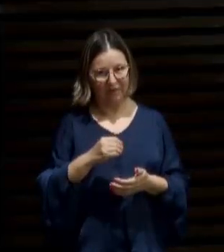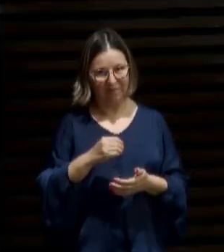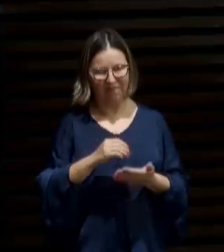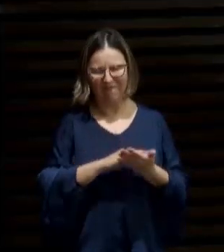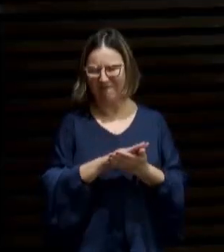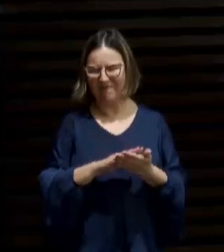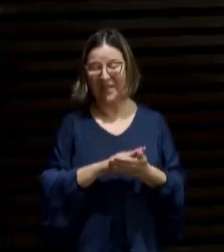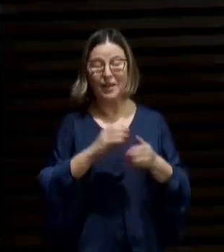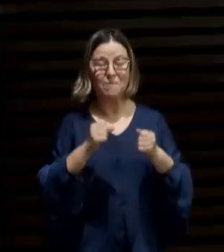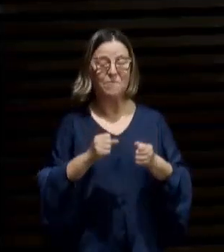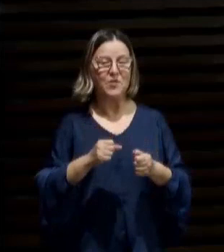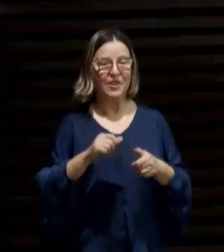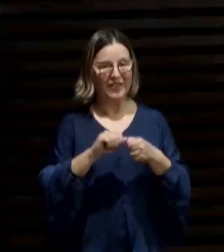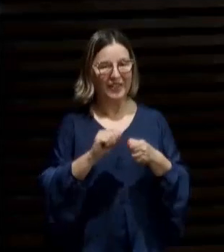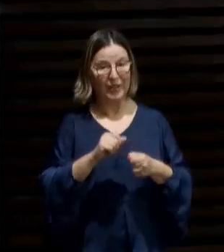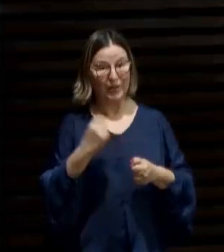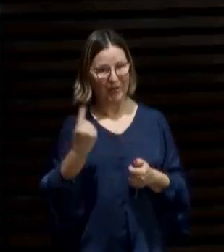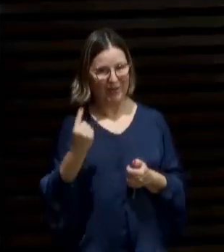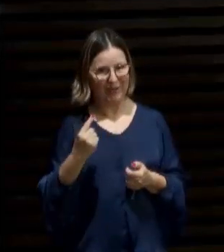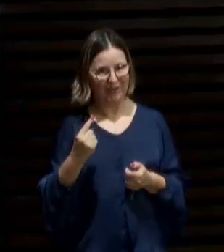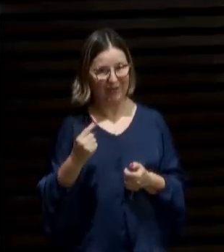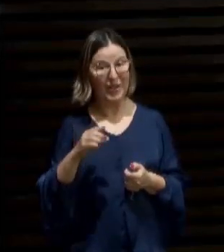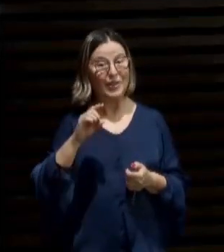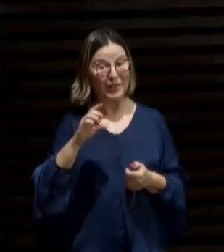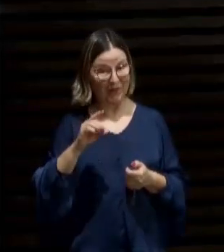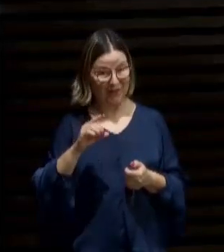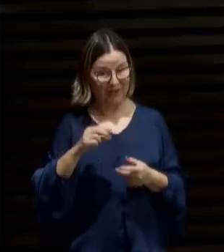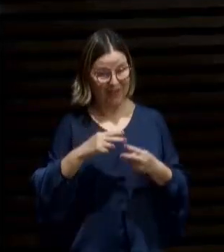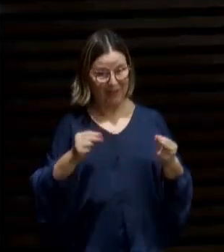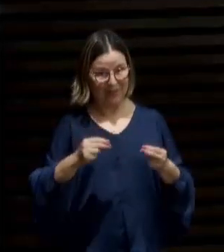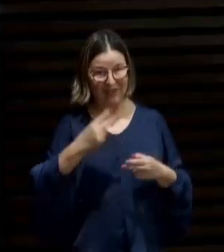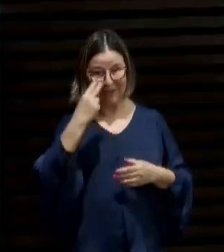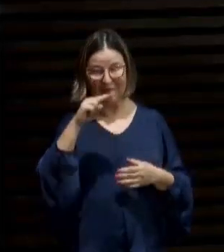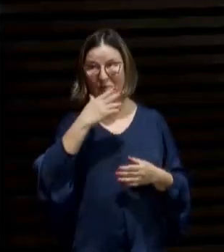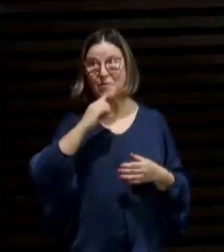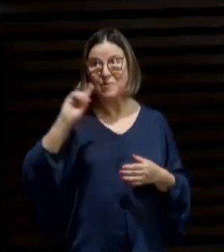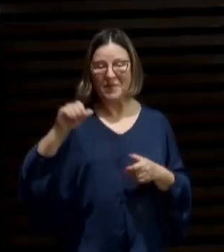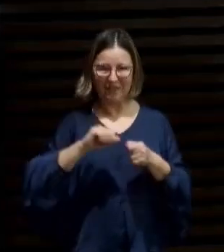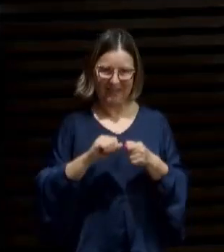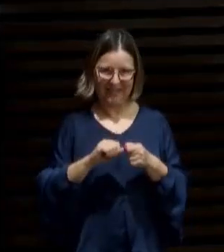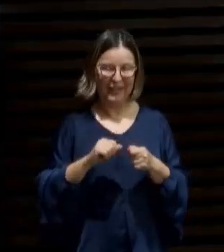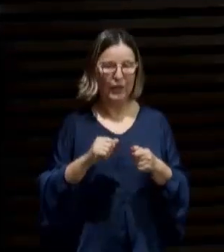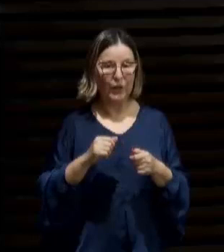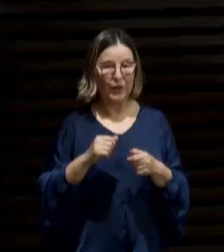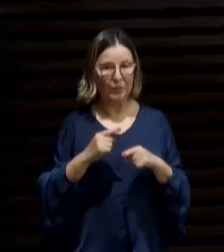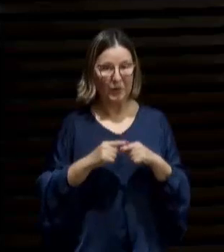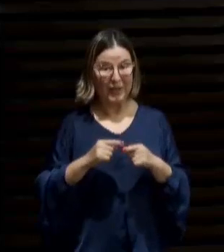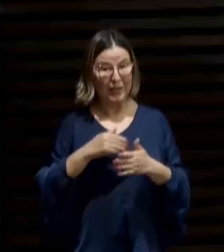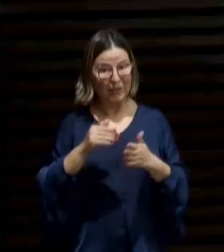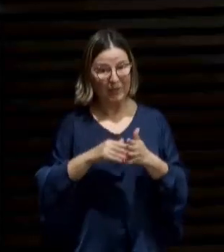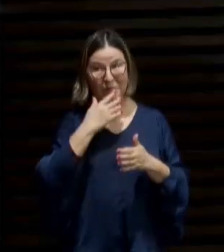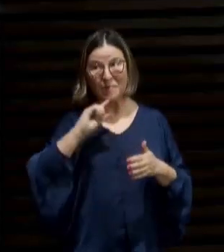mesmo, senão somente aquilo que vir fazer o Pai. Porque tudo o que este fizer, o